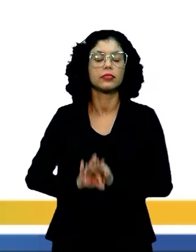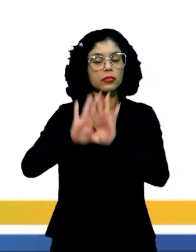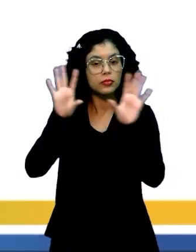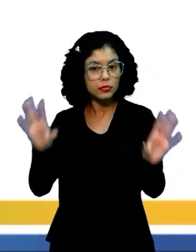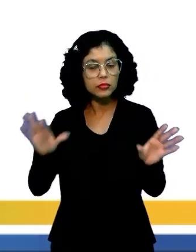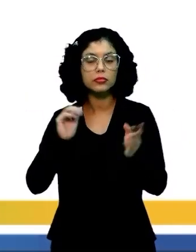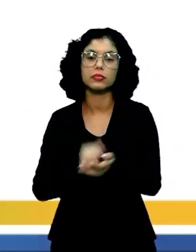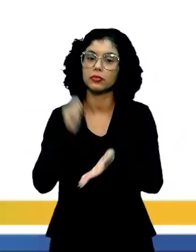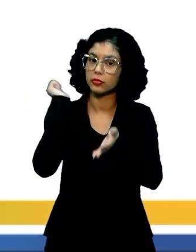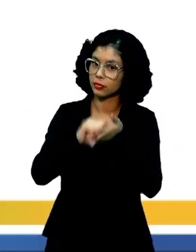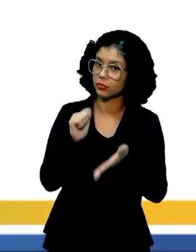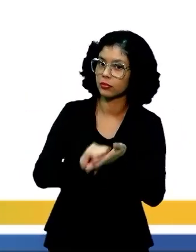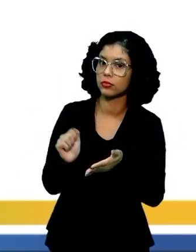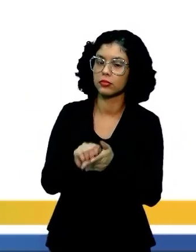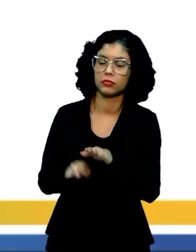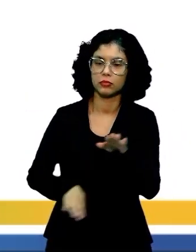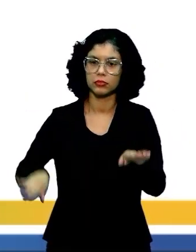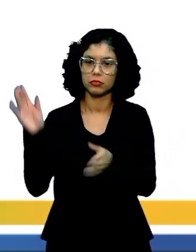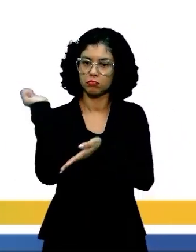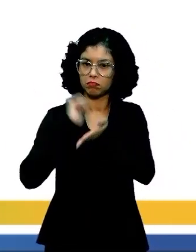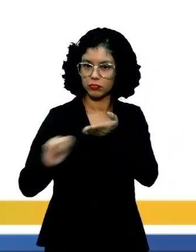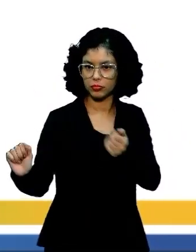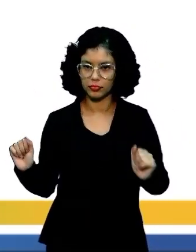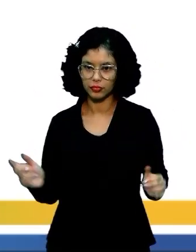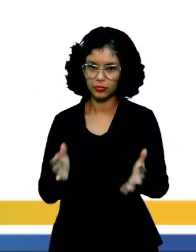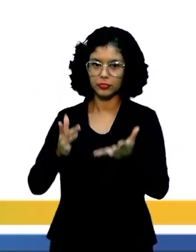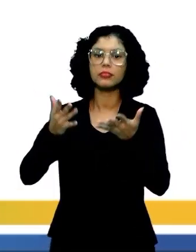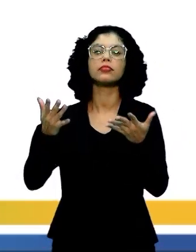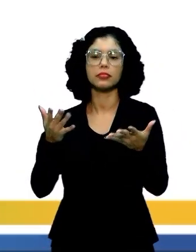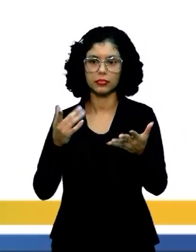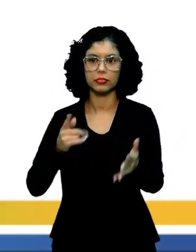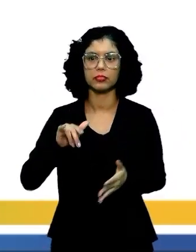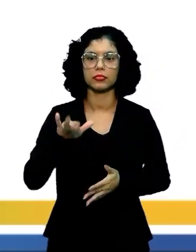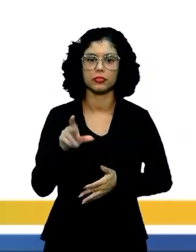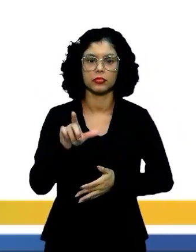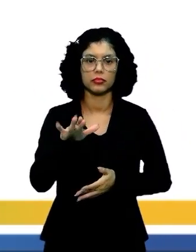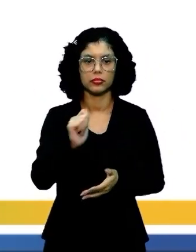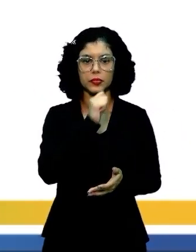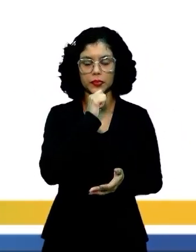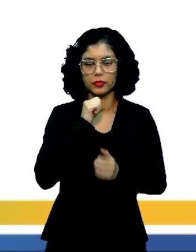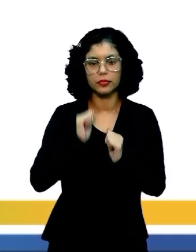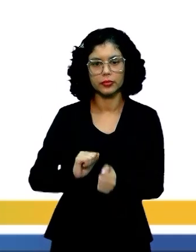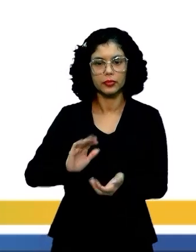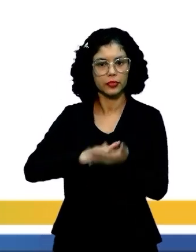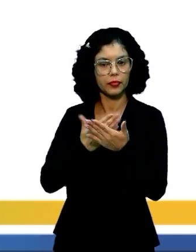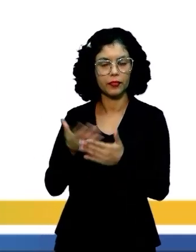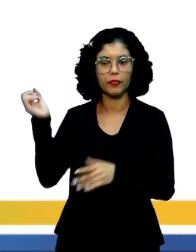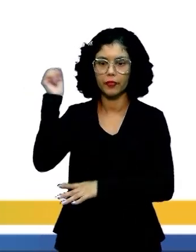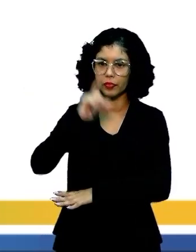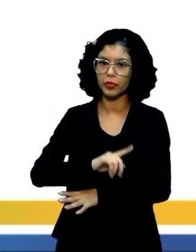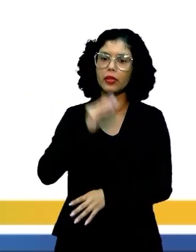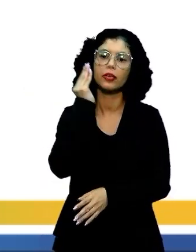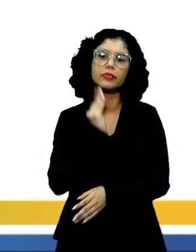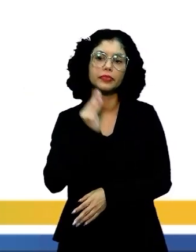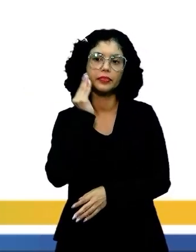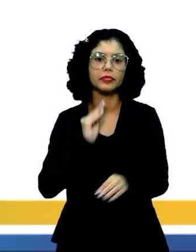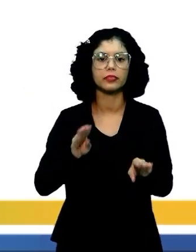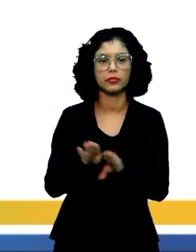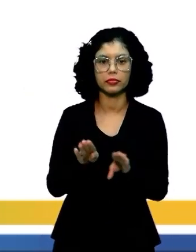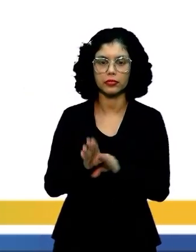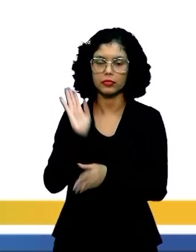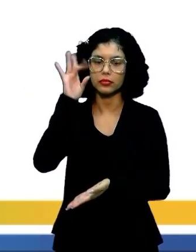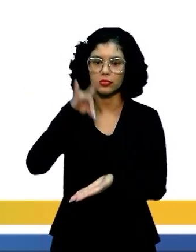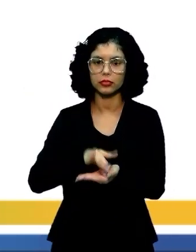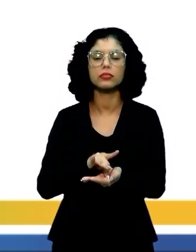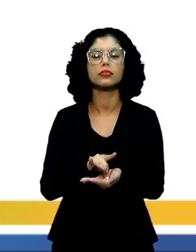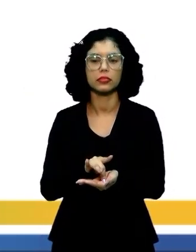liberdade. Sua escrita elegante, engraçada e polissêmica pode ser interpretada à luz da tentativa de